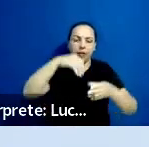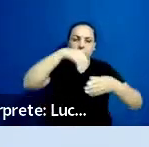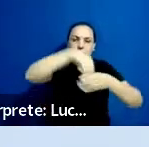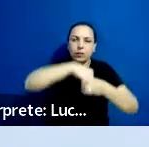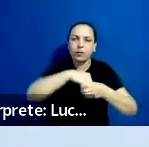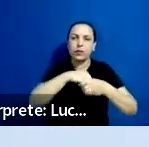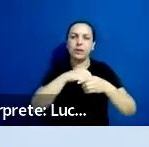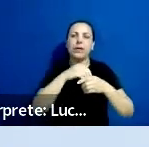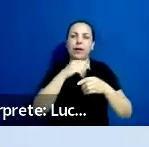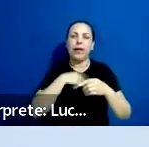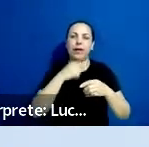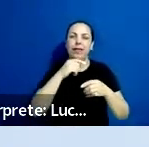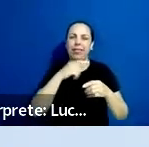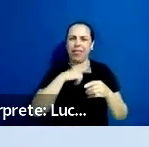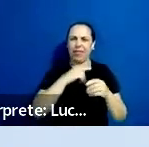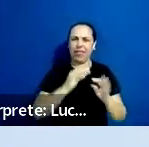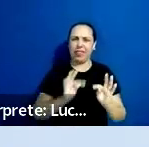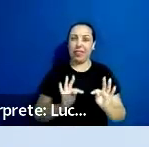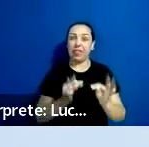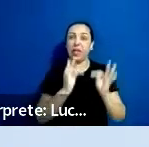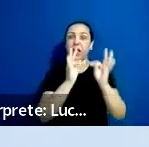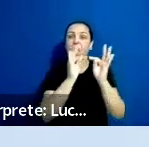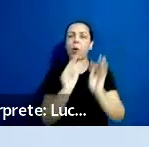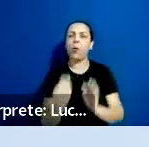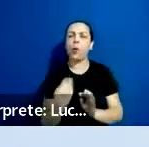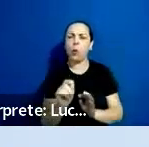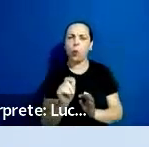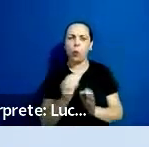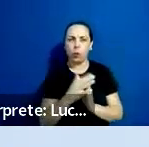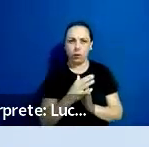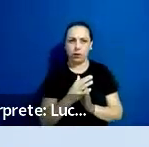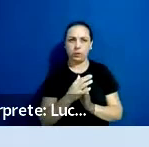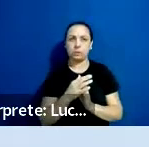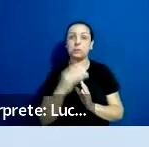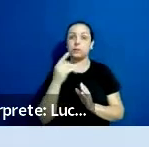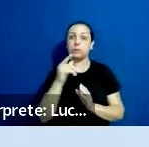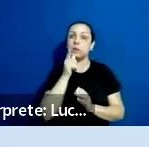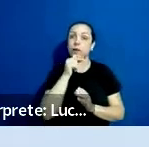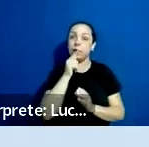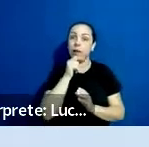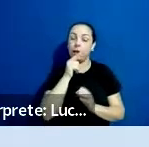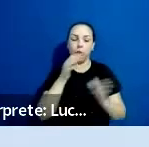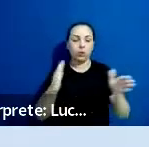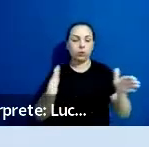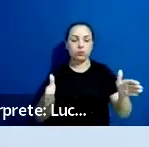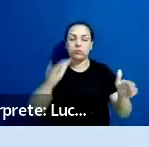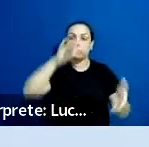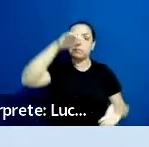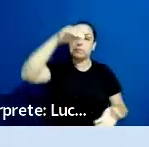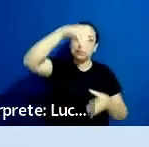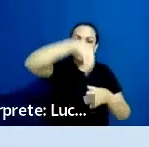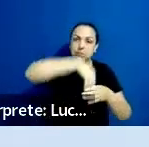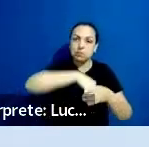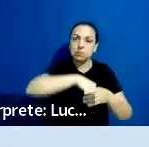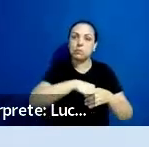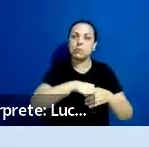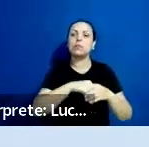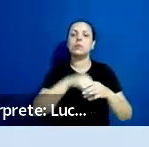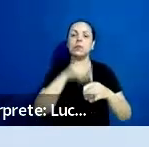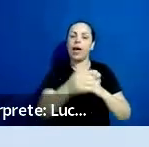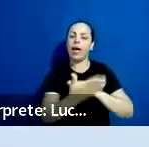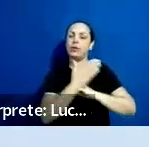Timol desenvolveu, o que nós vamos apresentar aqui hoje é como a gente pode prevenir doenças, como a gente pode ter